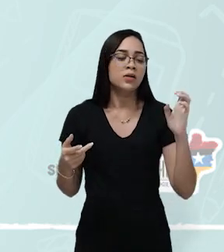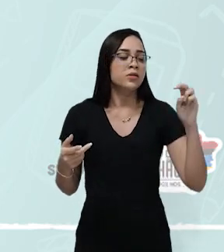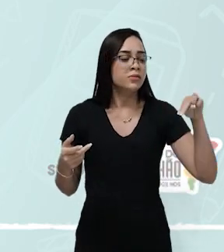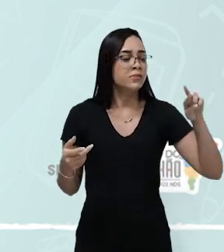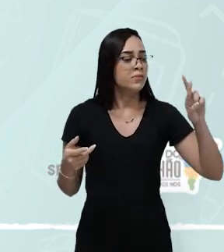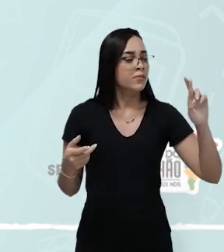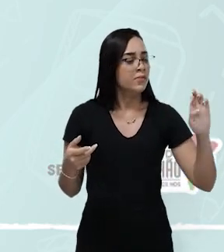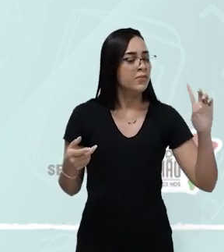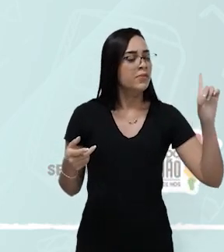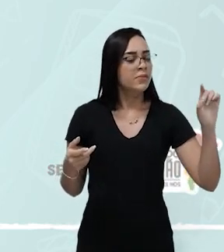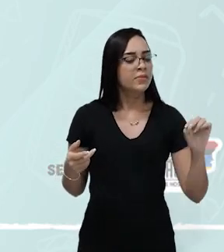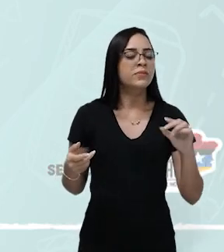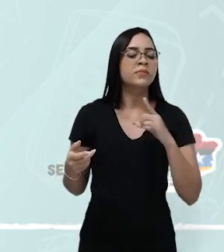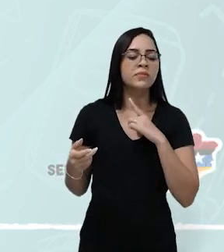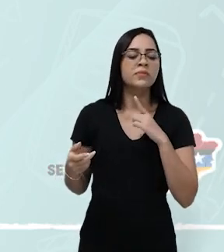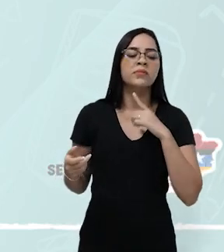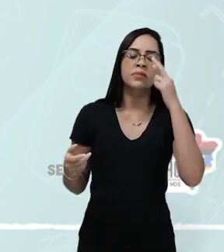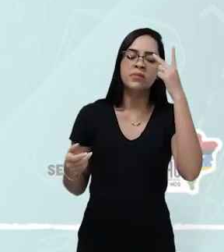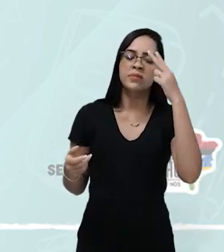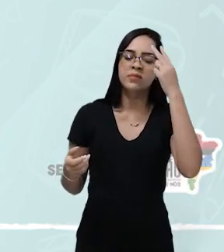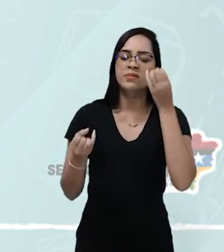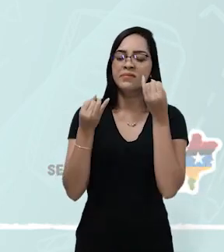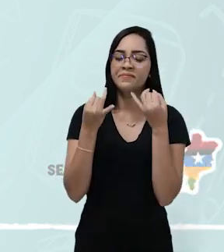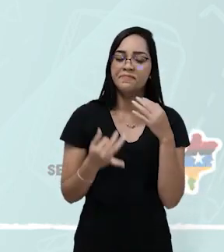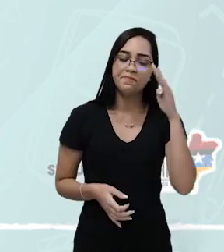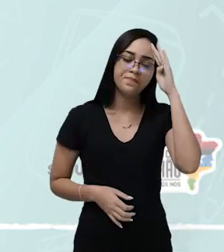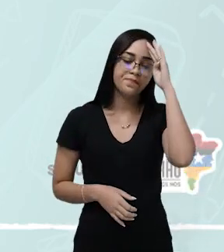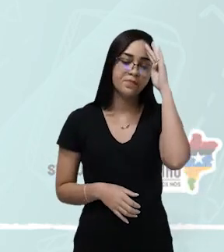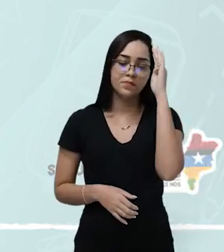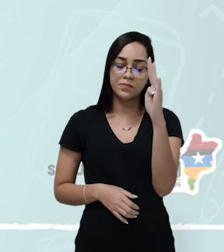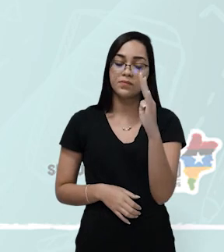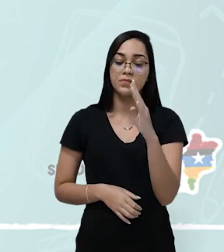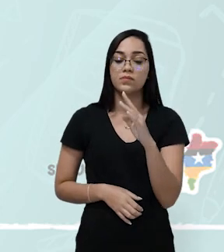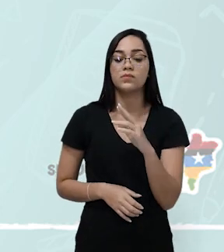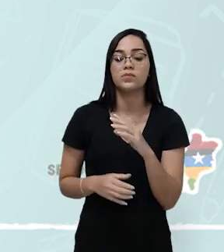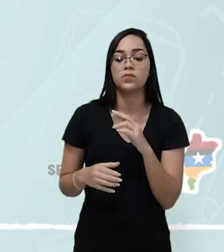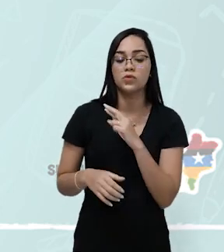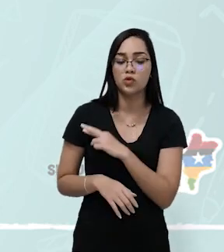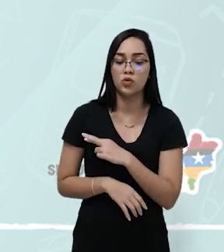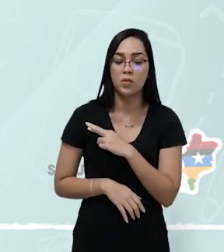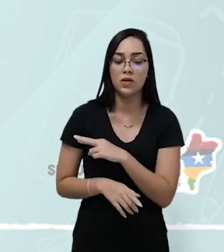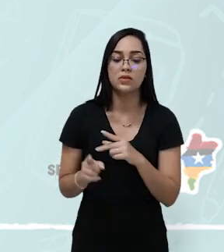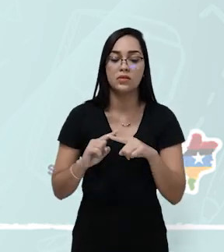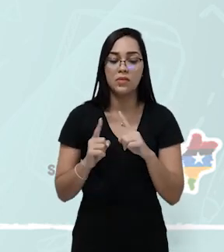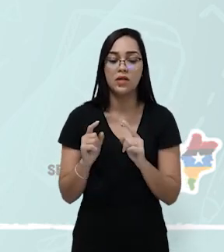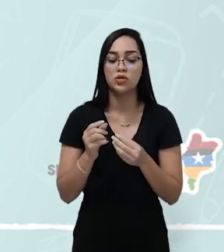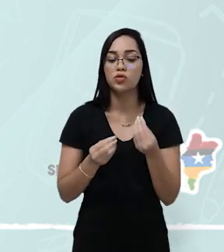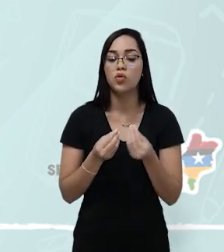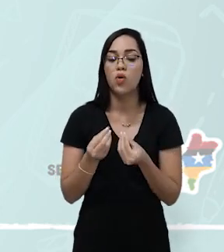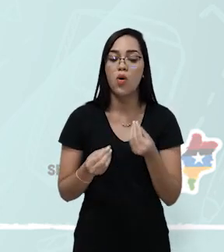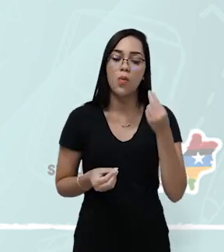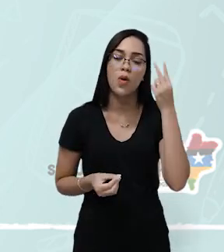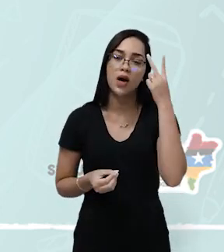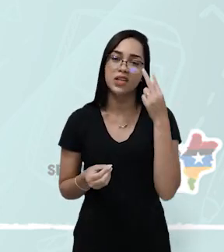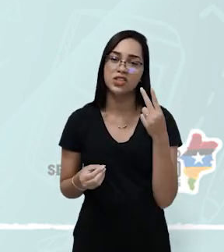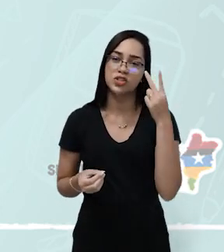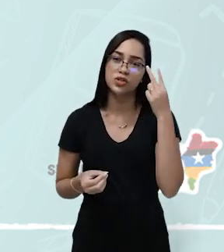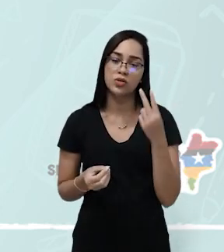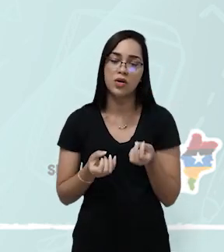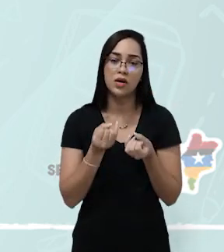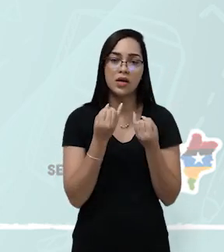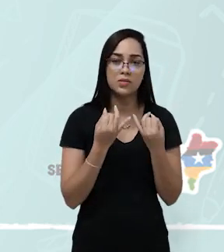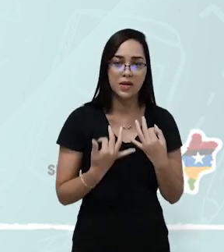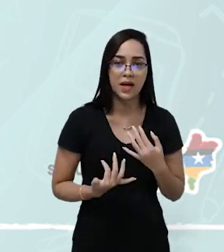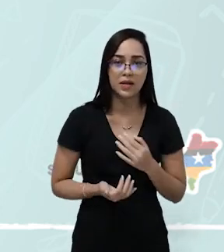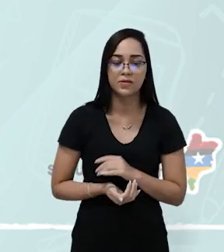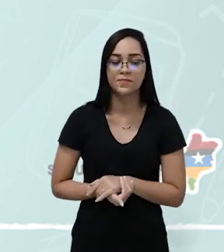enredo. Muitas vezes a história é contada, não é o principal componente do romance, mas sim a maneira